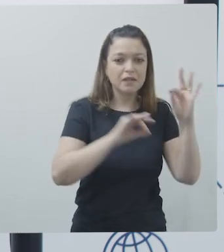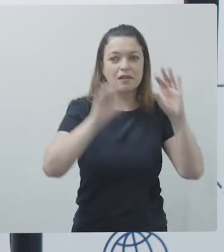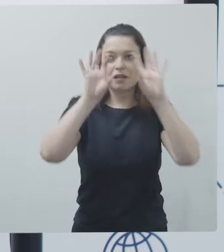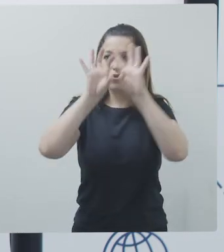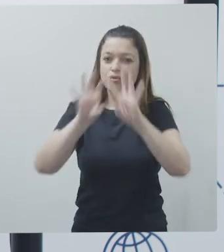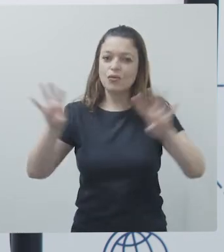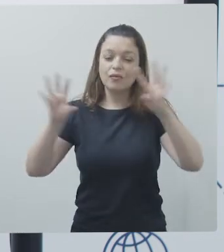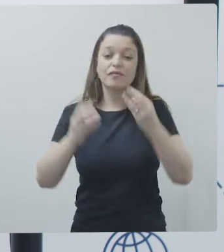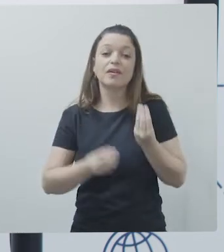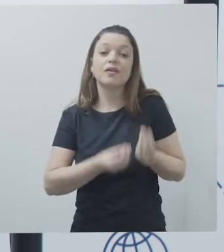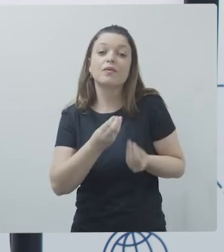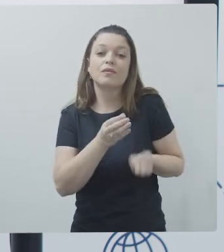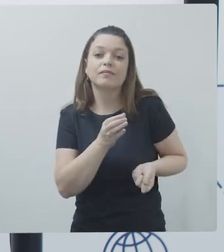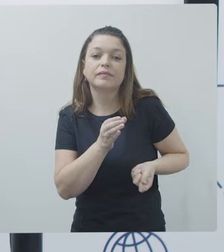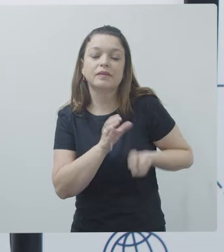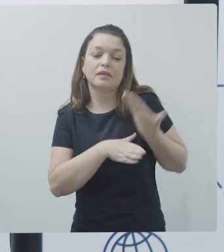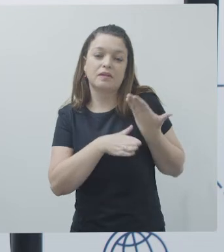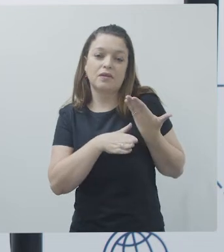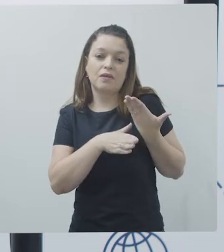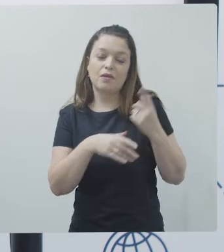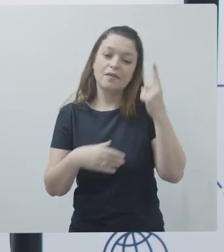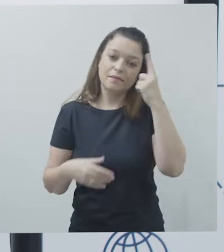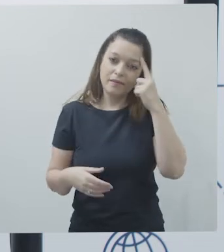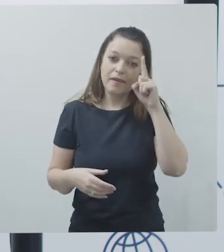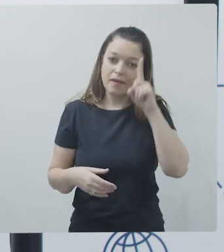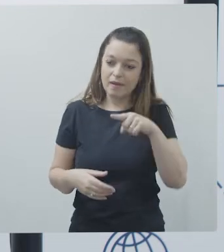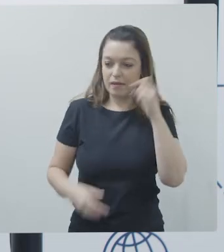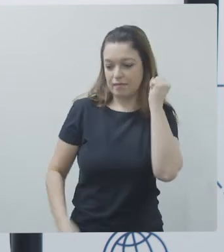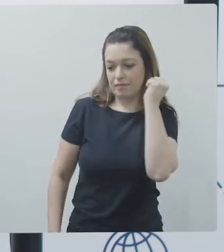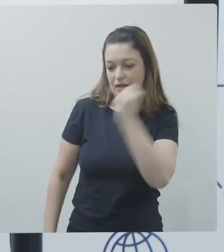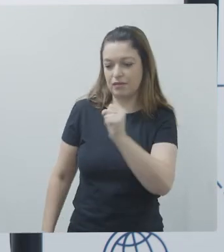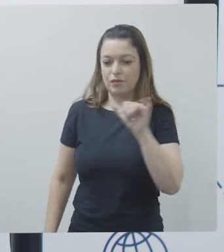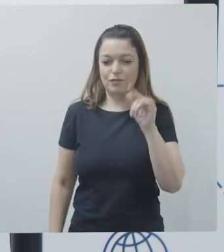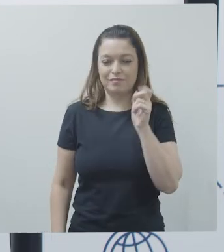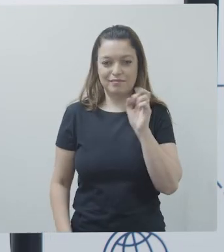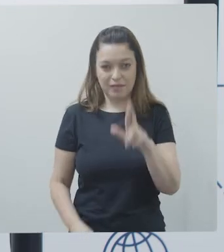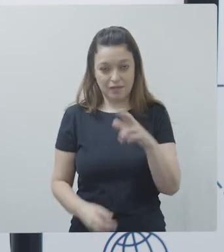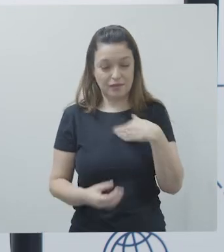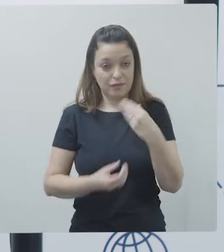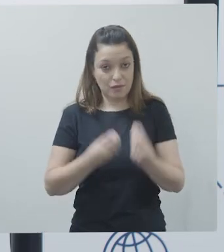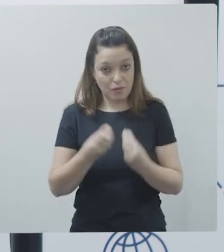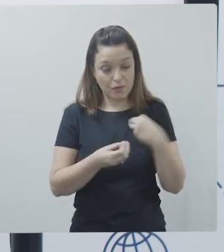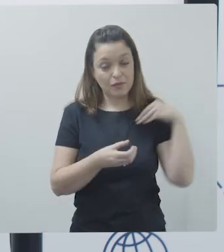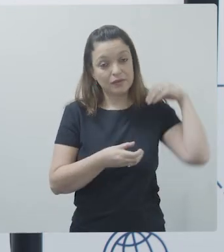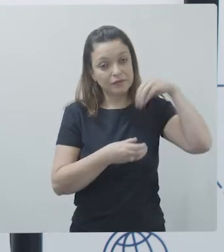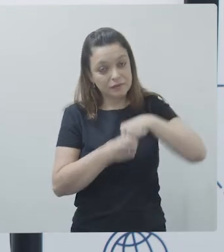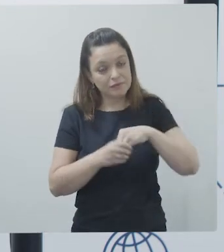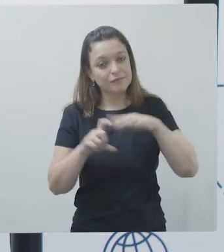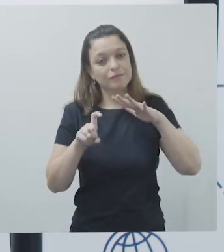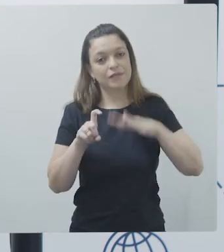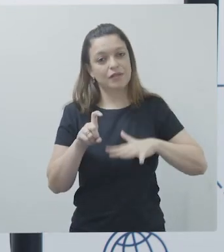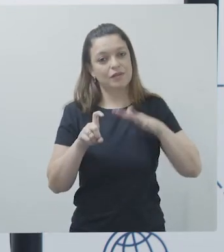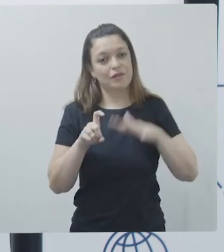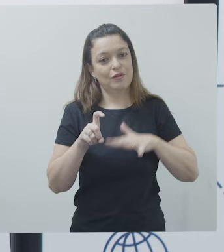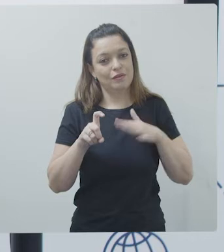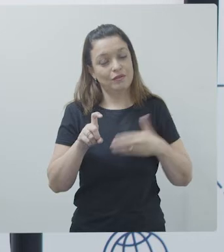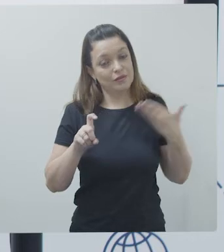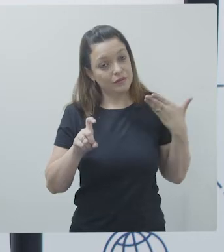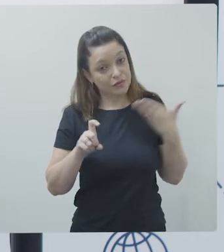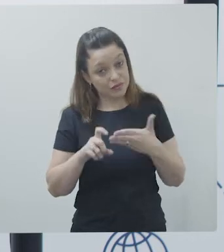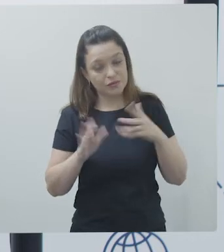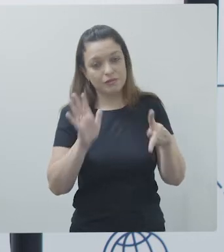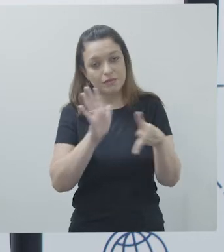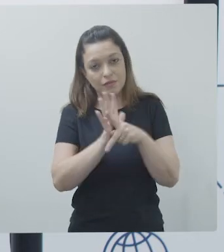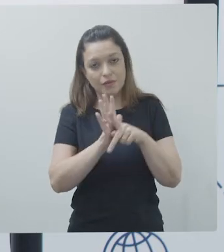pensa nessa questão da criação, lembrando, dentro dessa ideia da mitologia